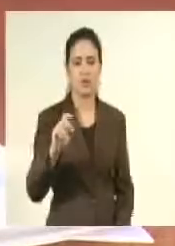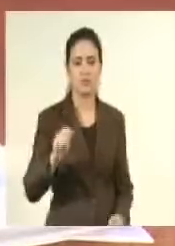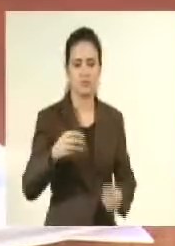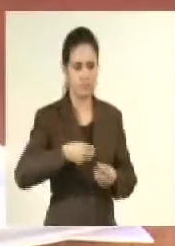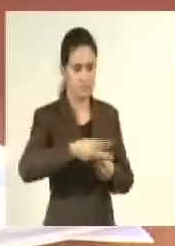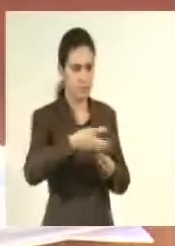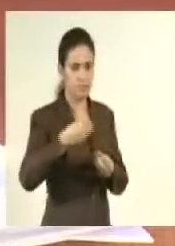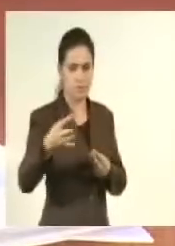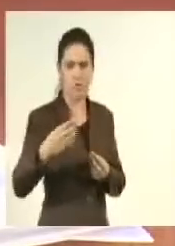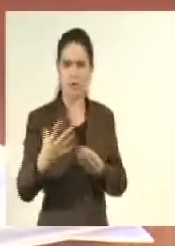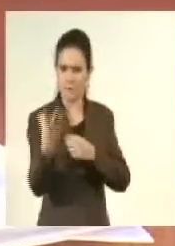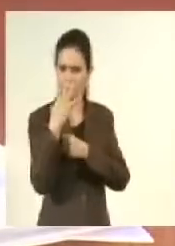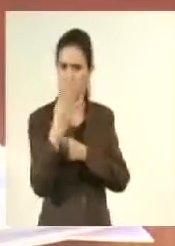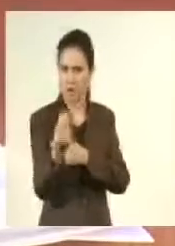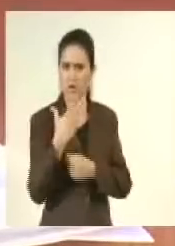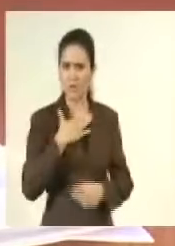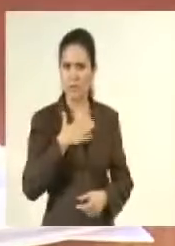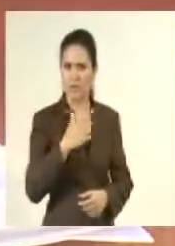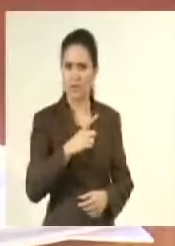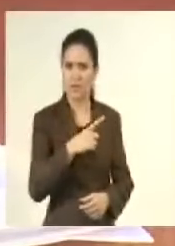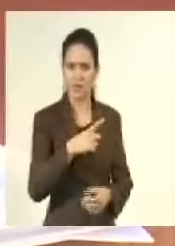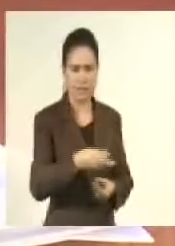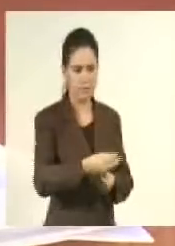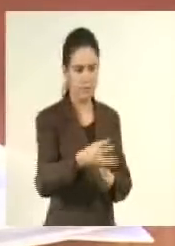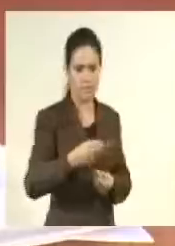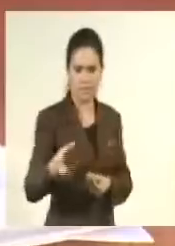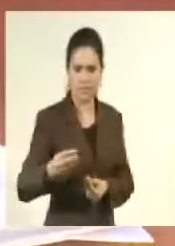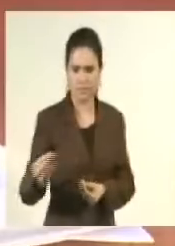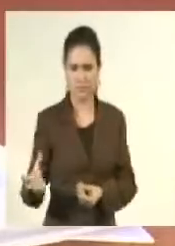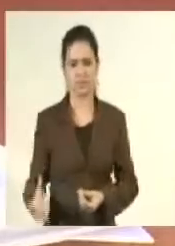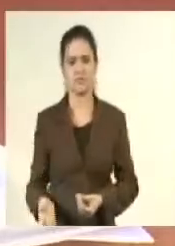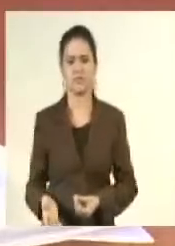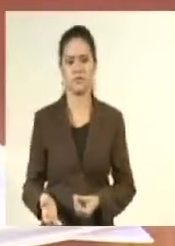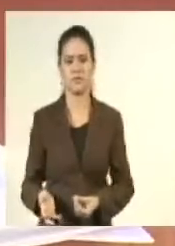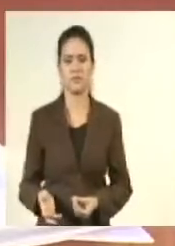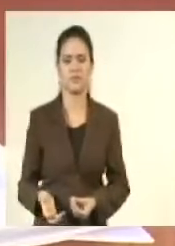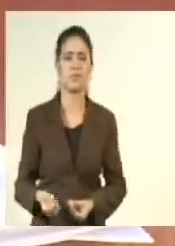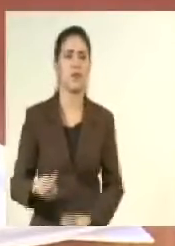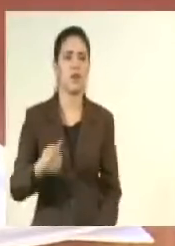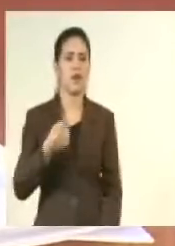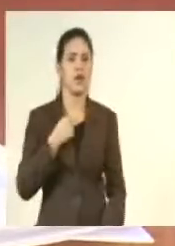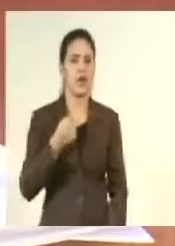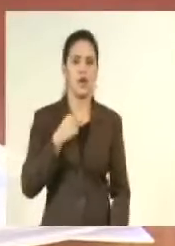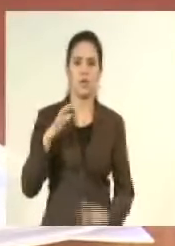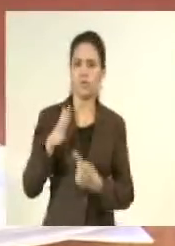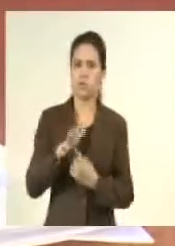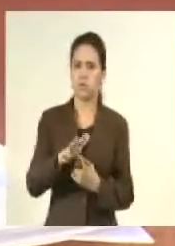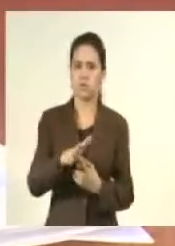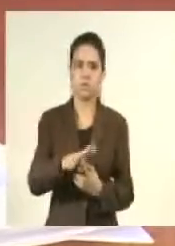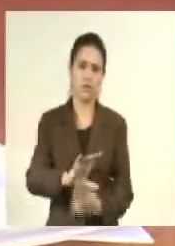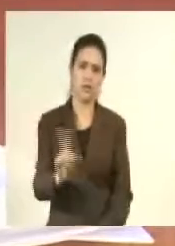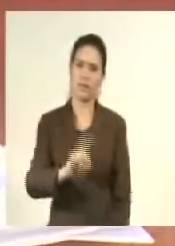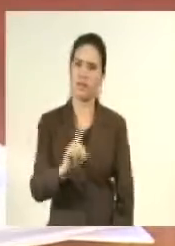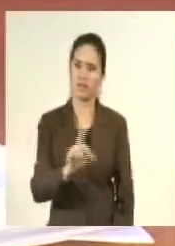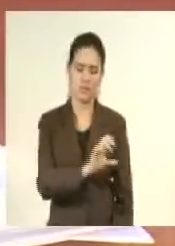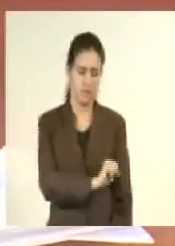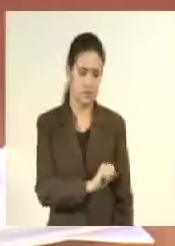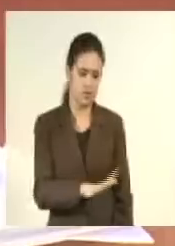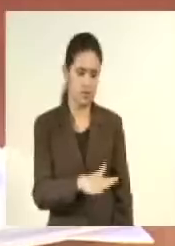as minhas fotos. Impossível esse voo ter sido feito por mim. São